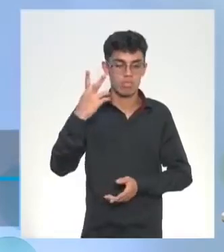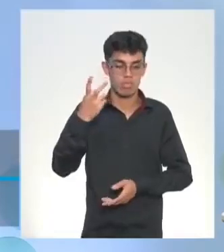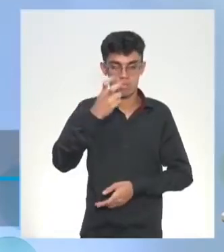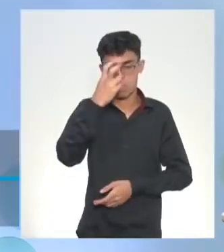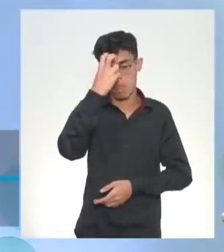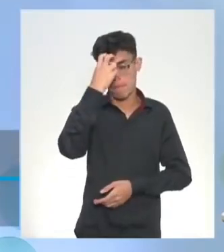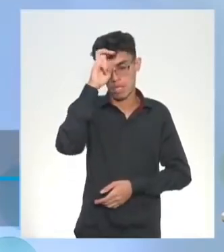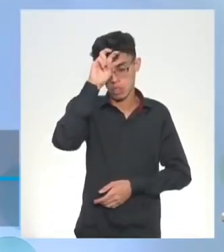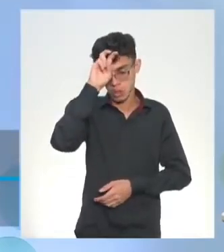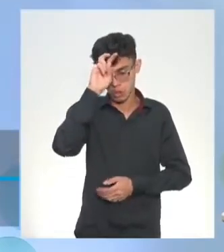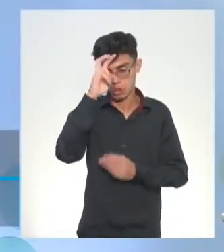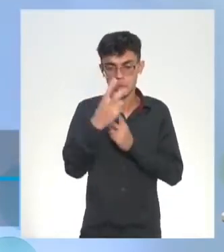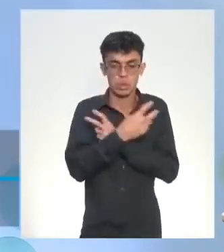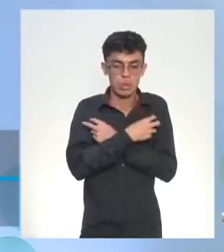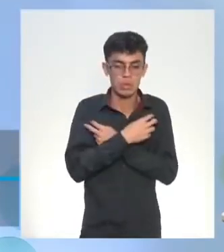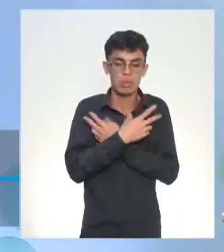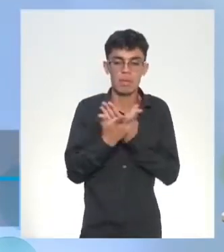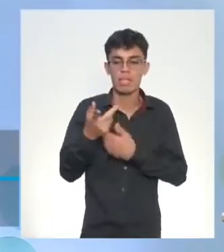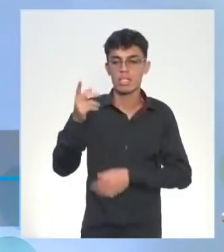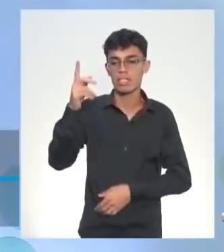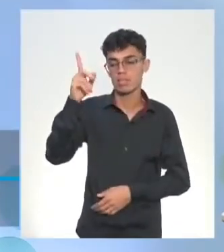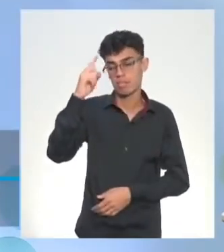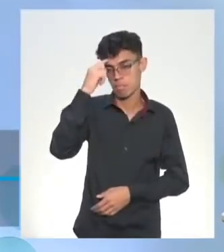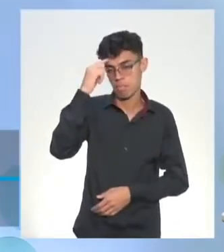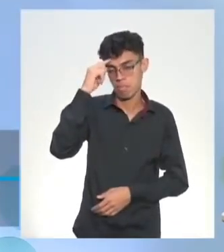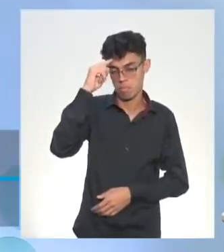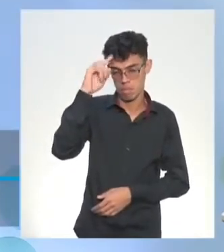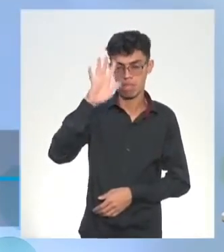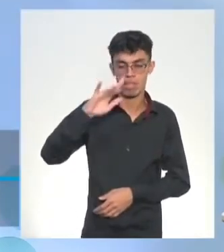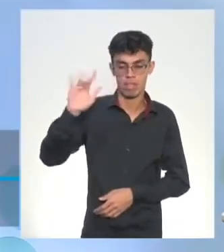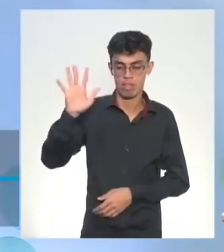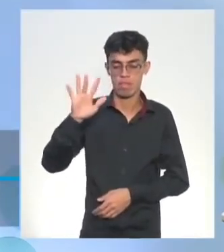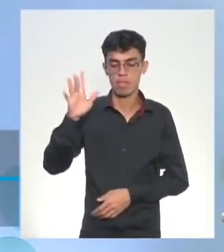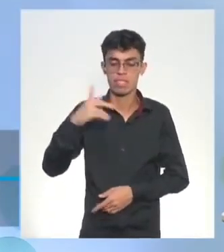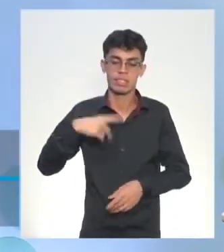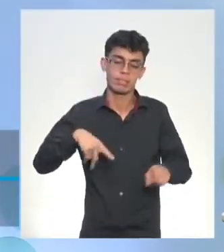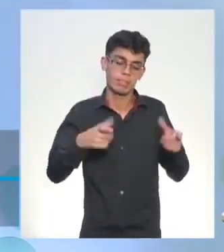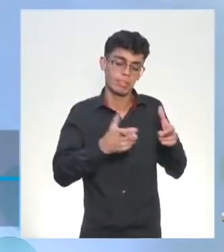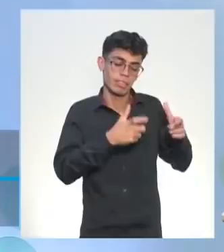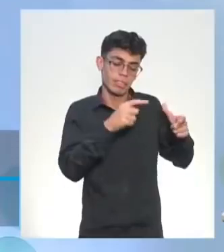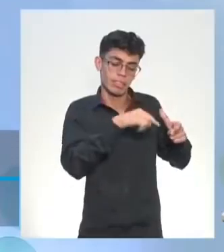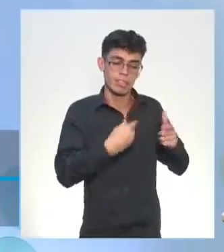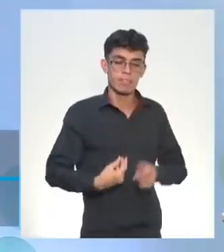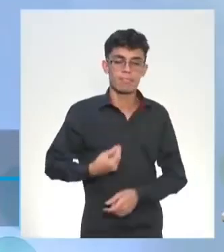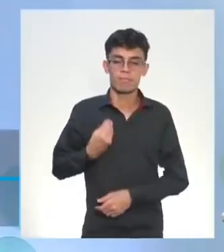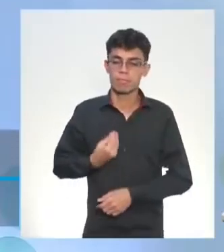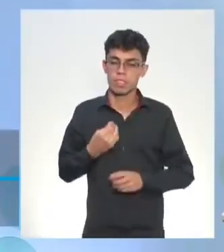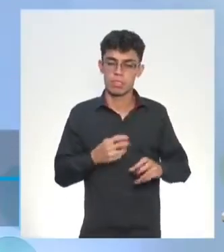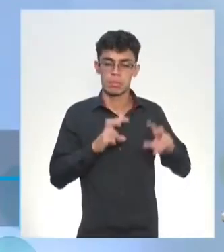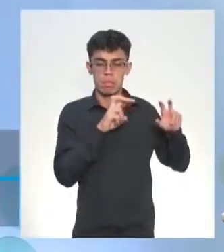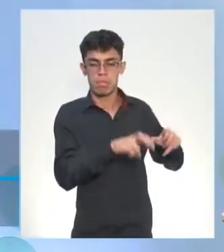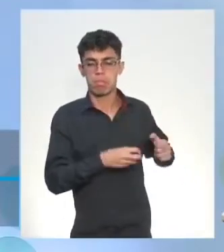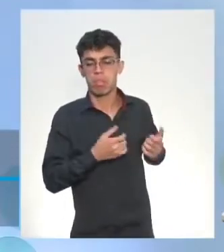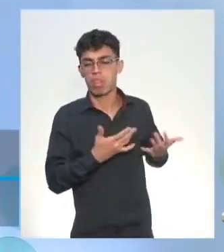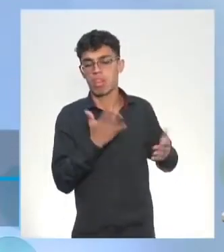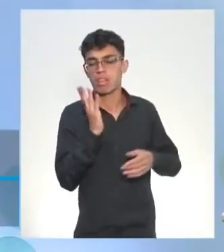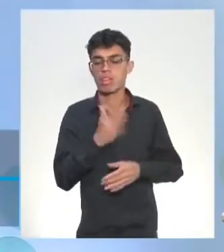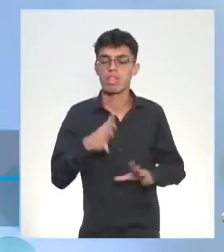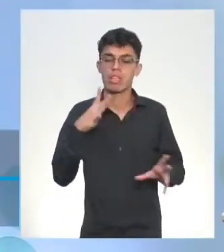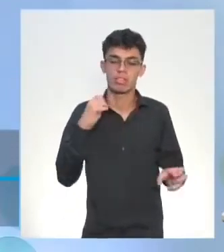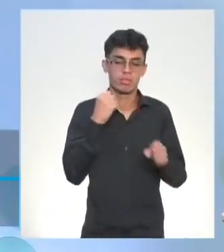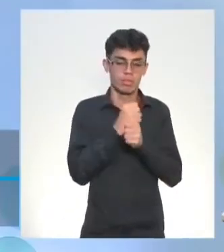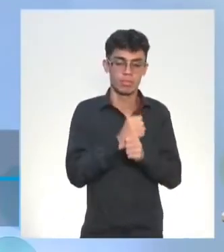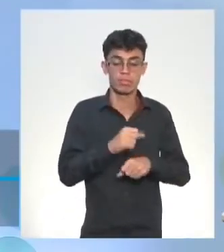naquela época pensavam. Lembra-se que eles viviam numa região basicamente agrária, né? Então, eles já faziam